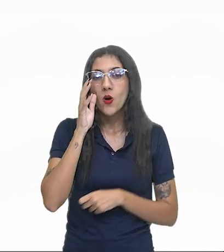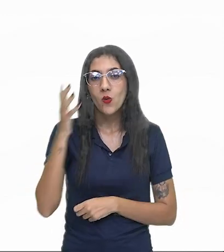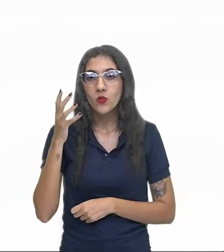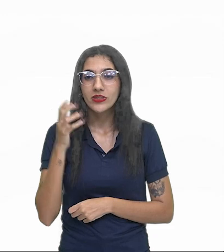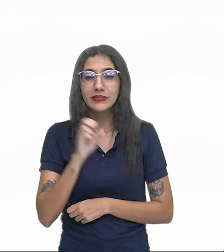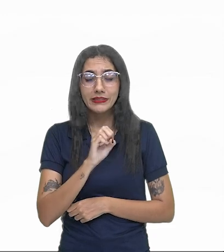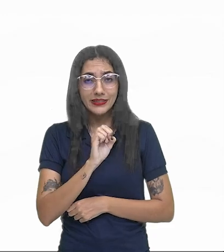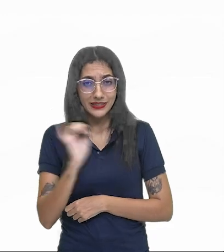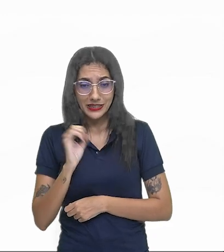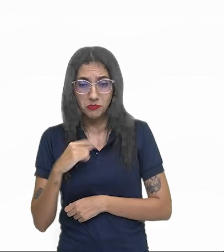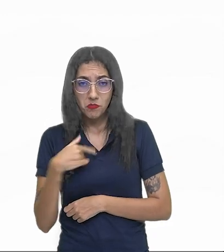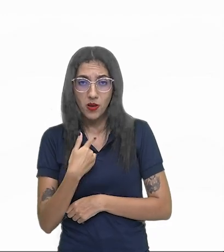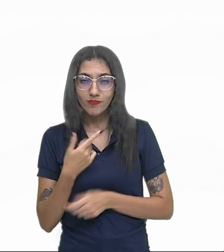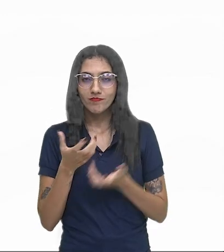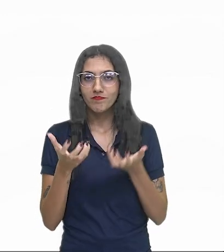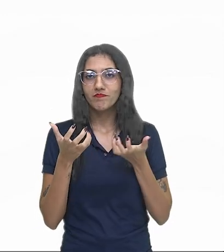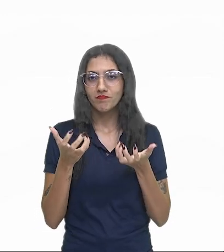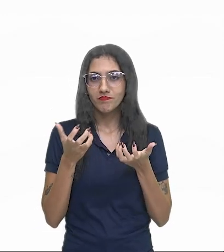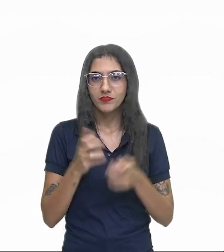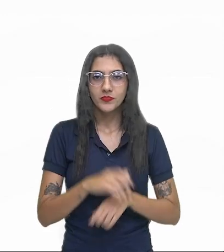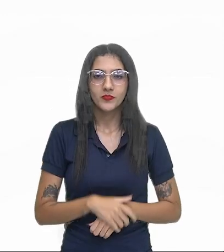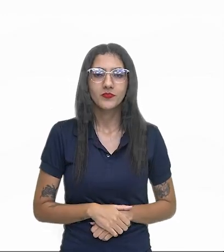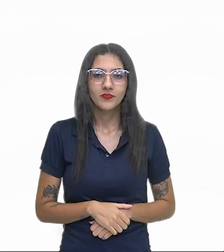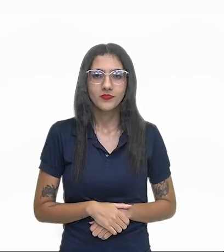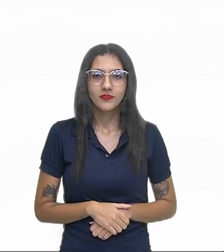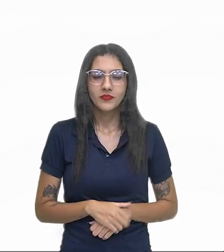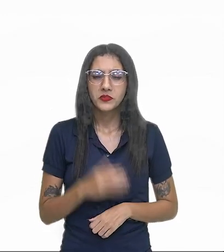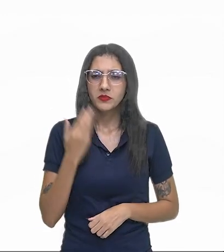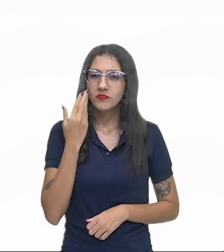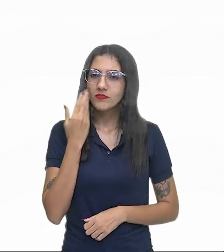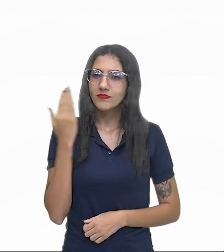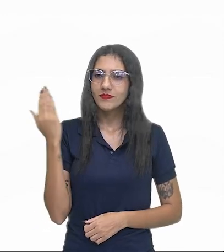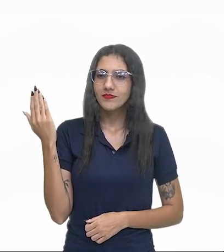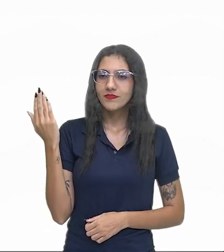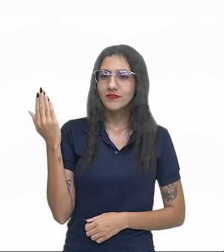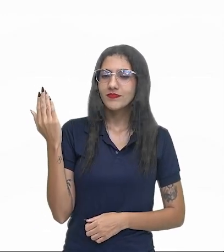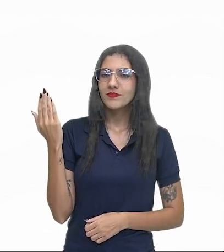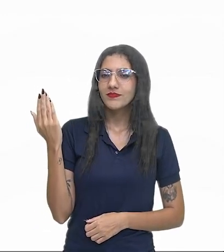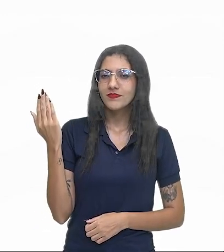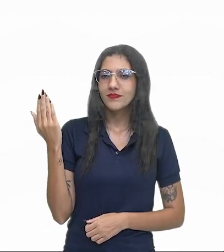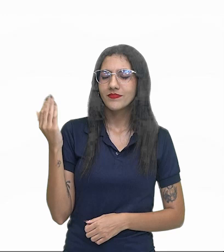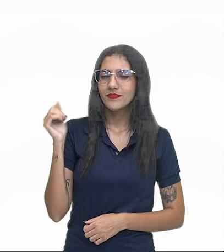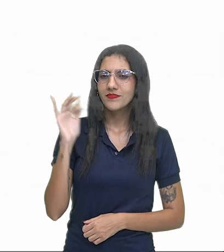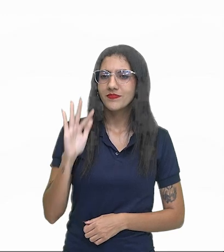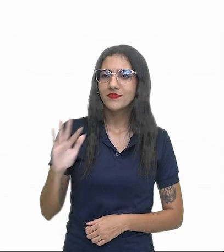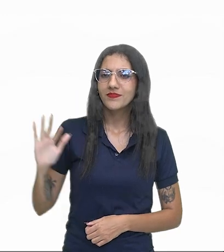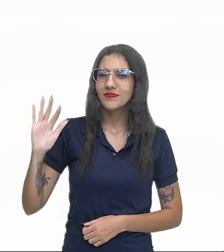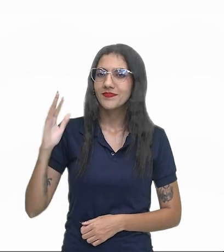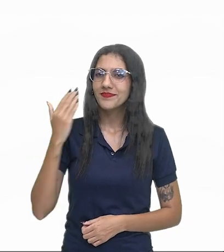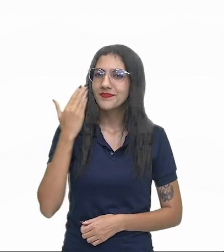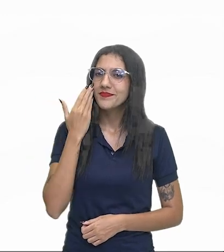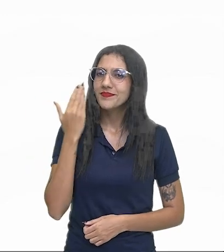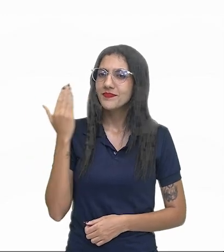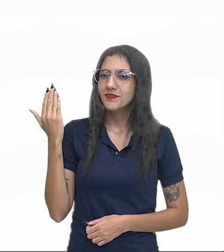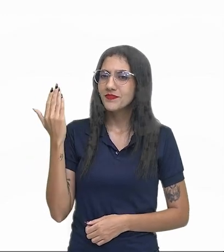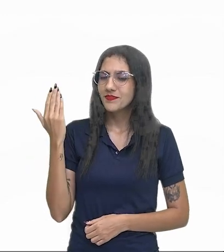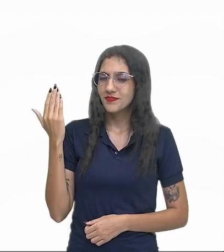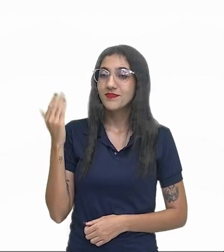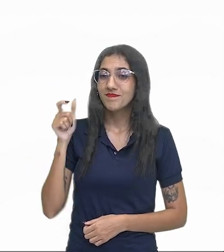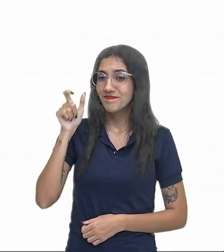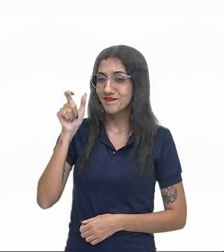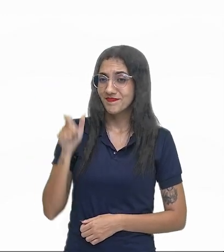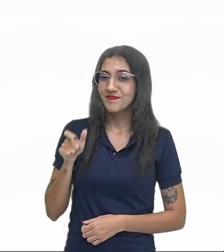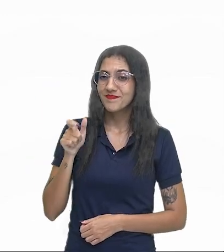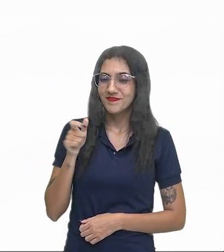os desejássemos. Observe essa imagem que tem nessa cartela. Mais uma vez, o Durkheim está